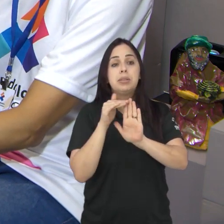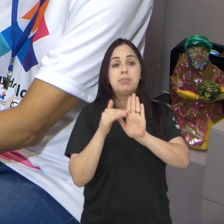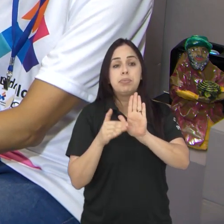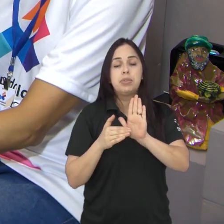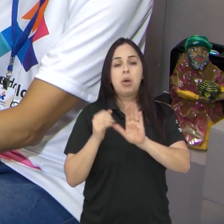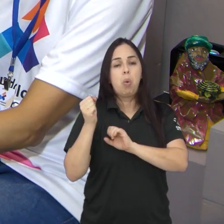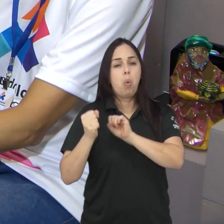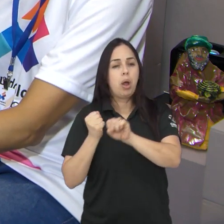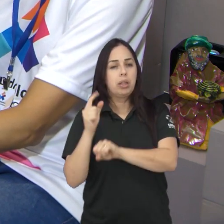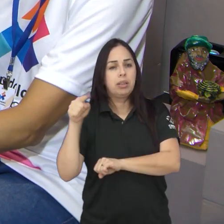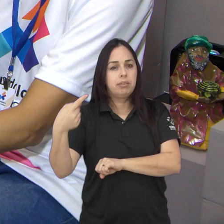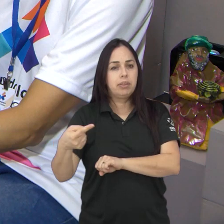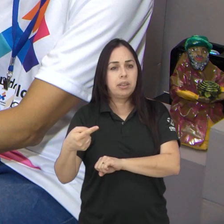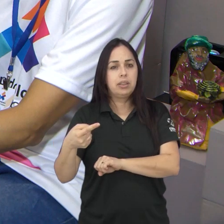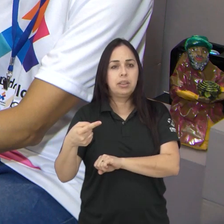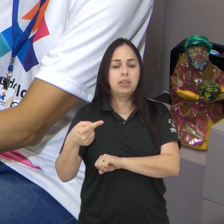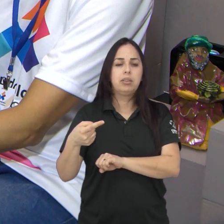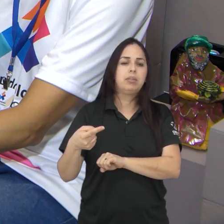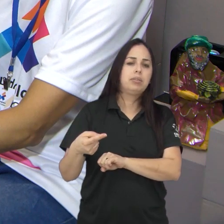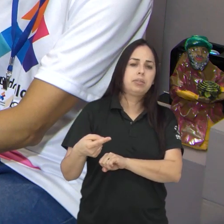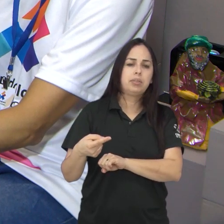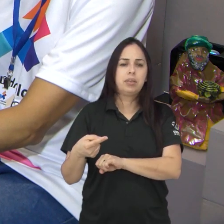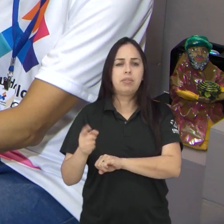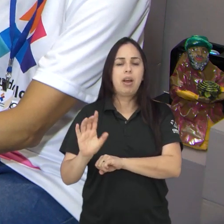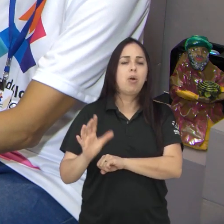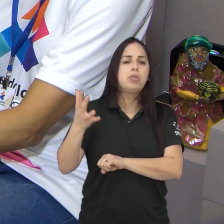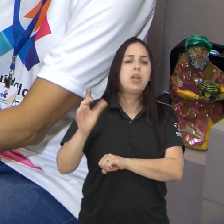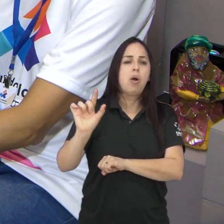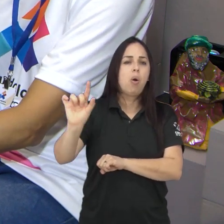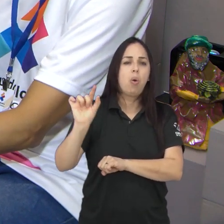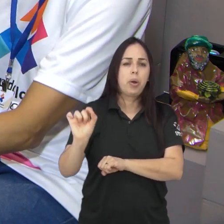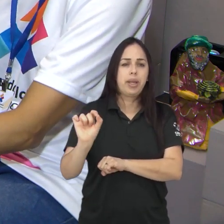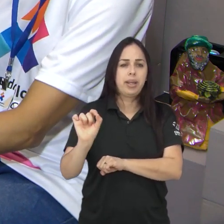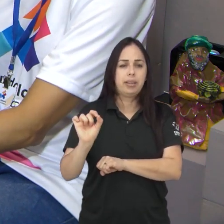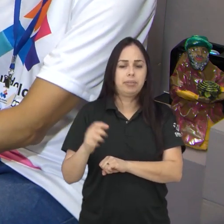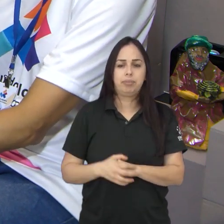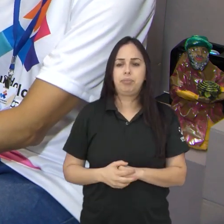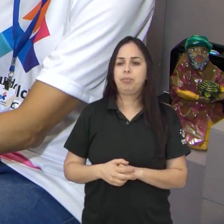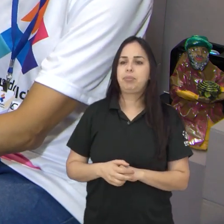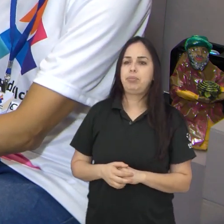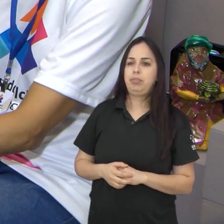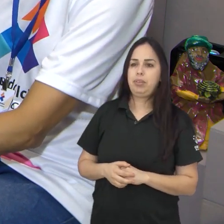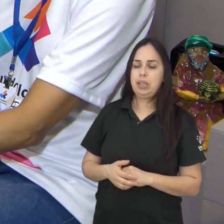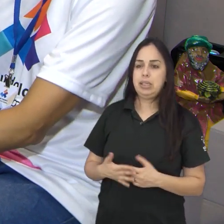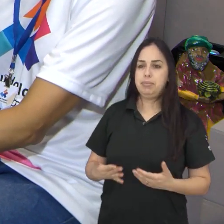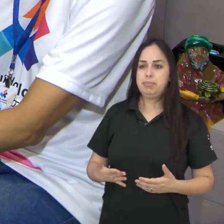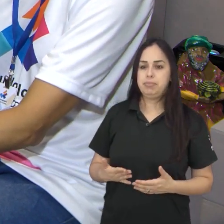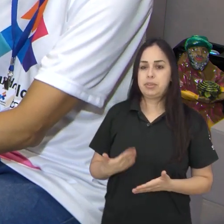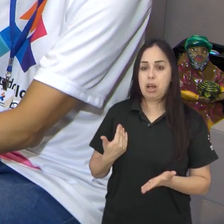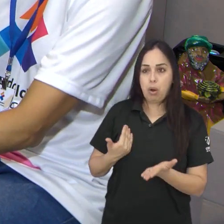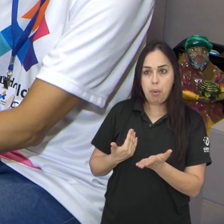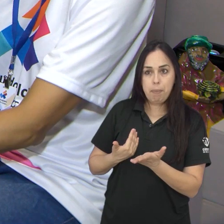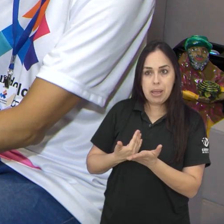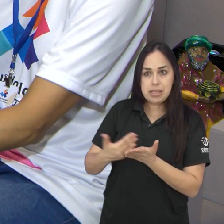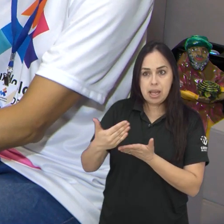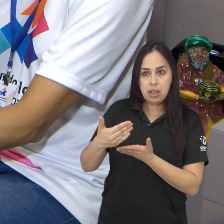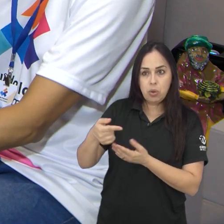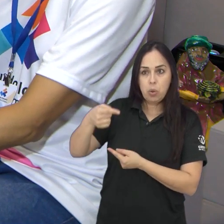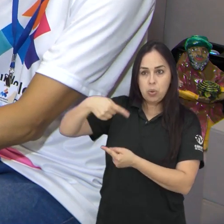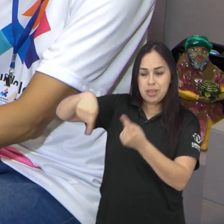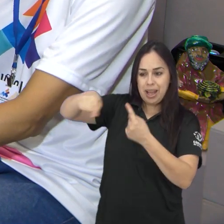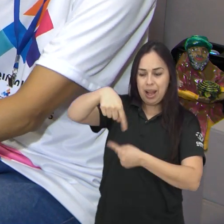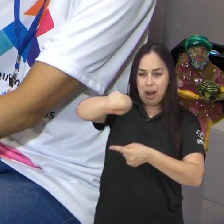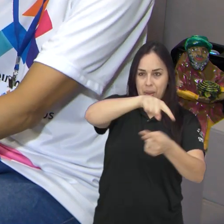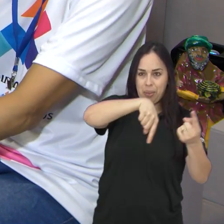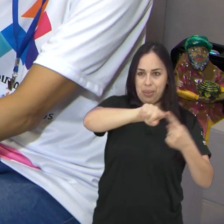essa programação, o ano que vem, né? Aí no começo, o que mais vai acontecer aqui no Museu do Folclore? Tá joia. Então